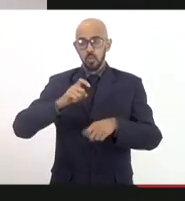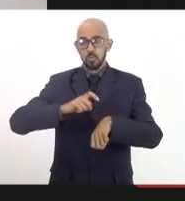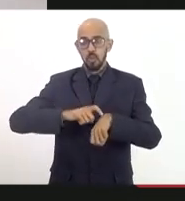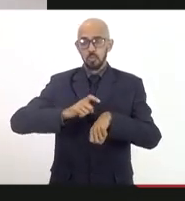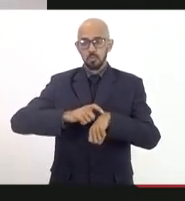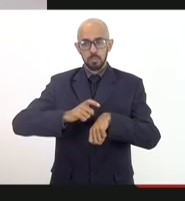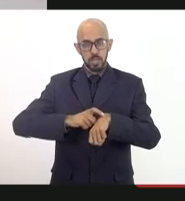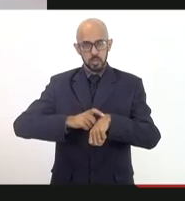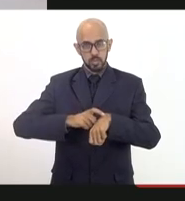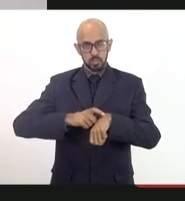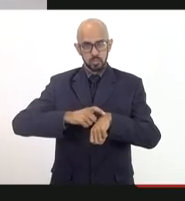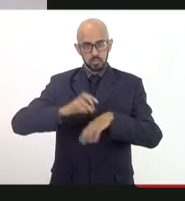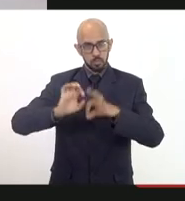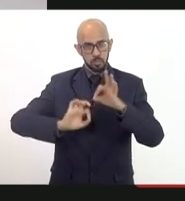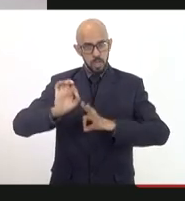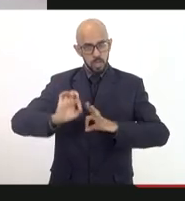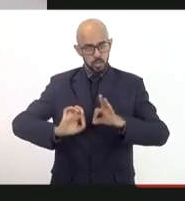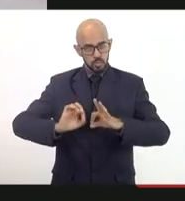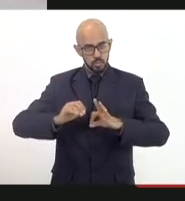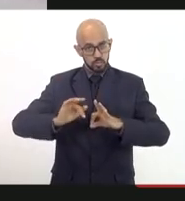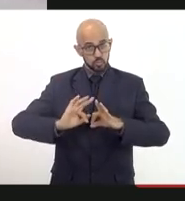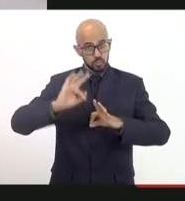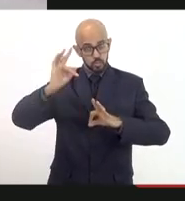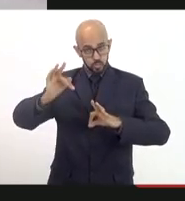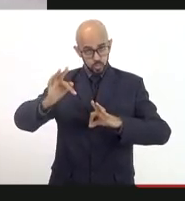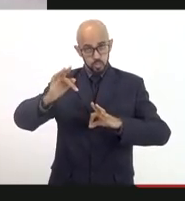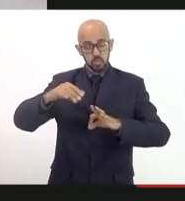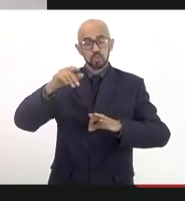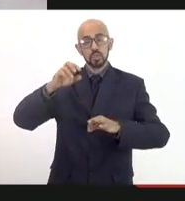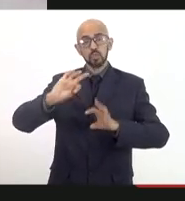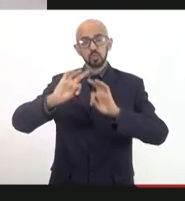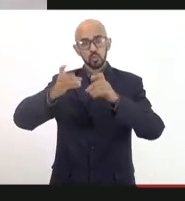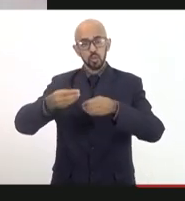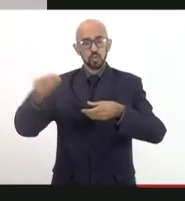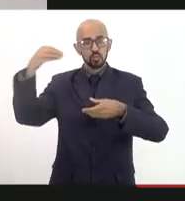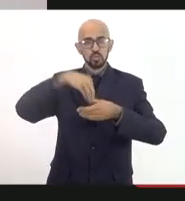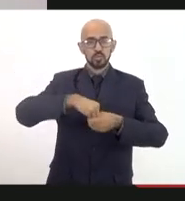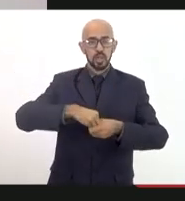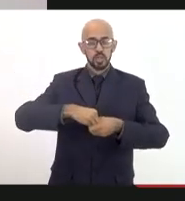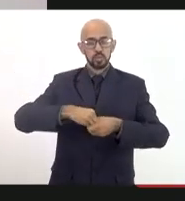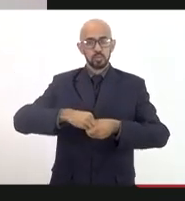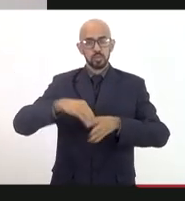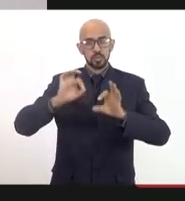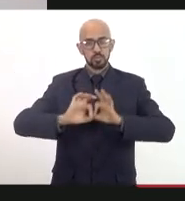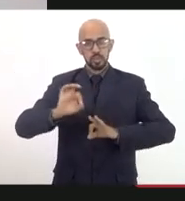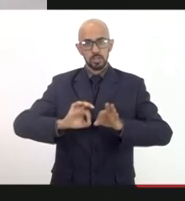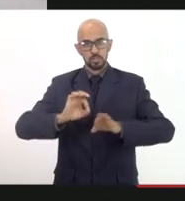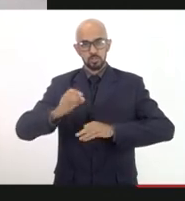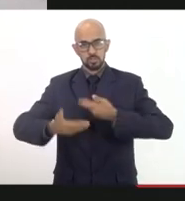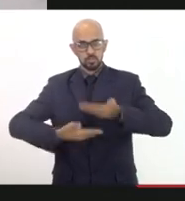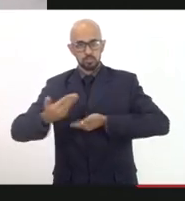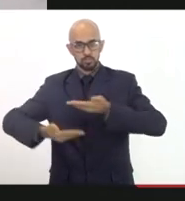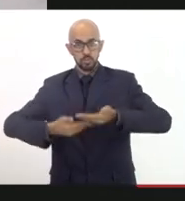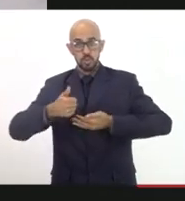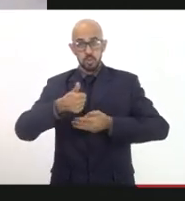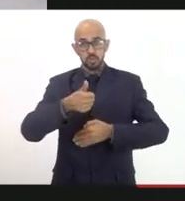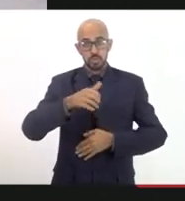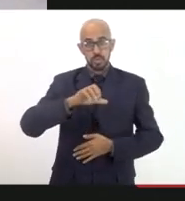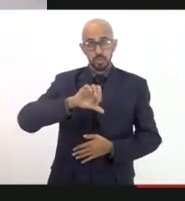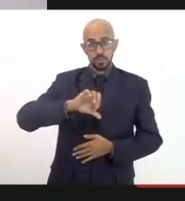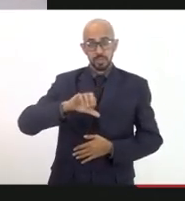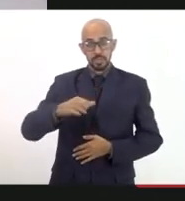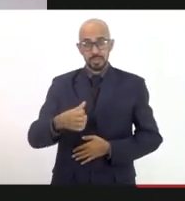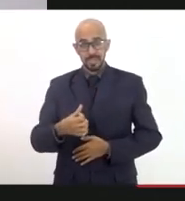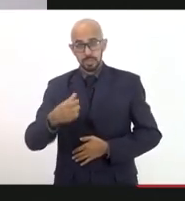demais fases do plano, elas estão todas dentro desse termo de cooperação. Então, 196 milhões, eles praticamente